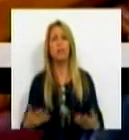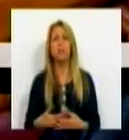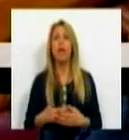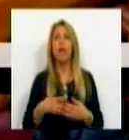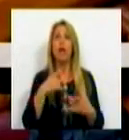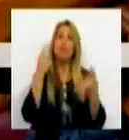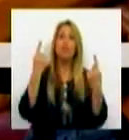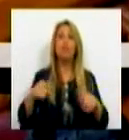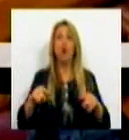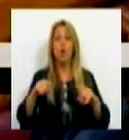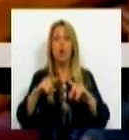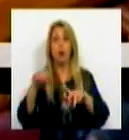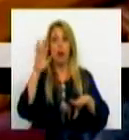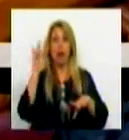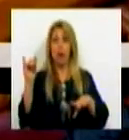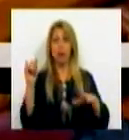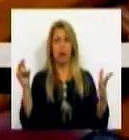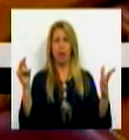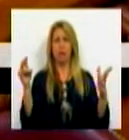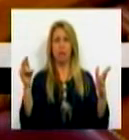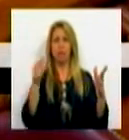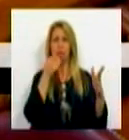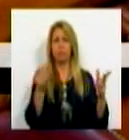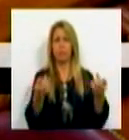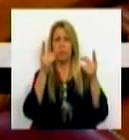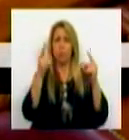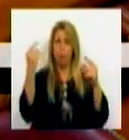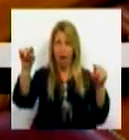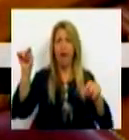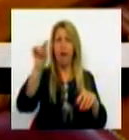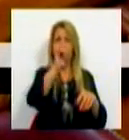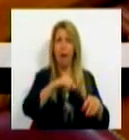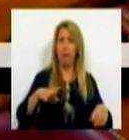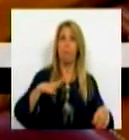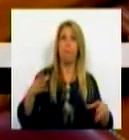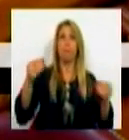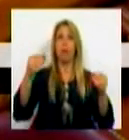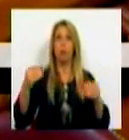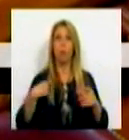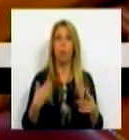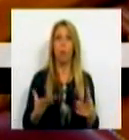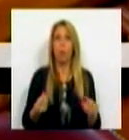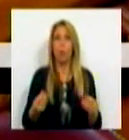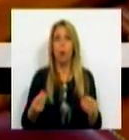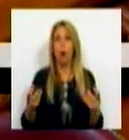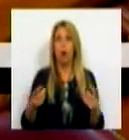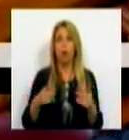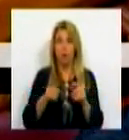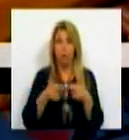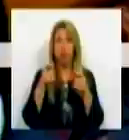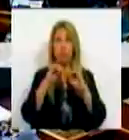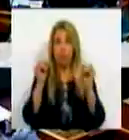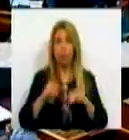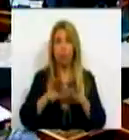a ideia de que esteja a haver algum medo ou algum receio dos investidores internacionais com a mudança de Governo. Muito obrigado.